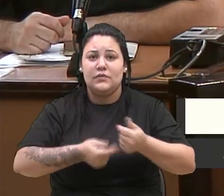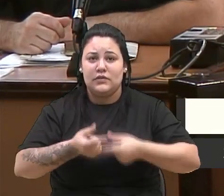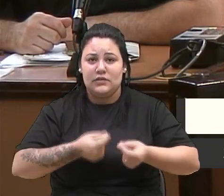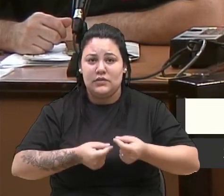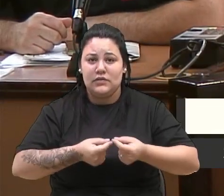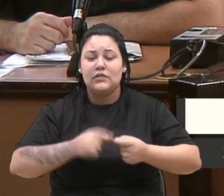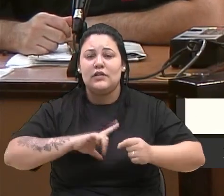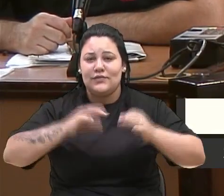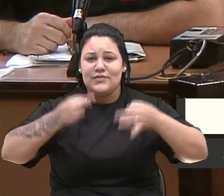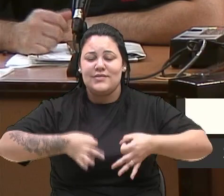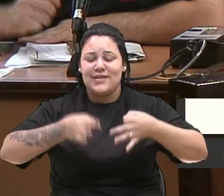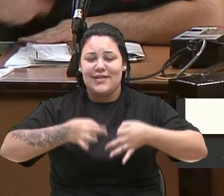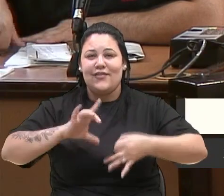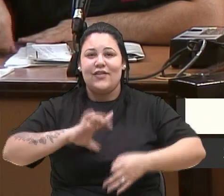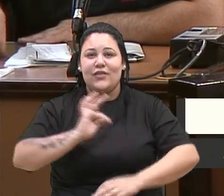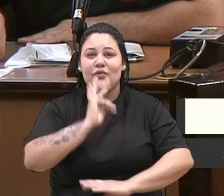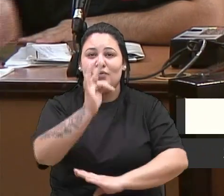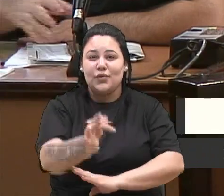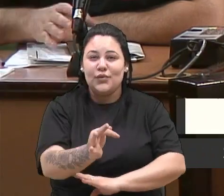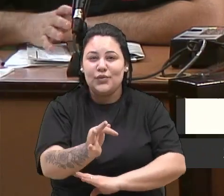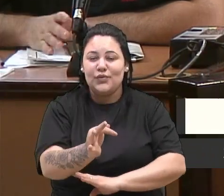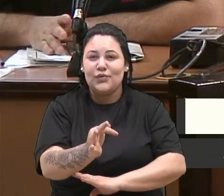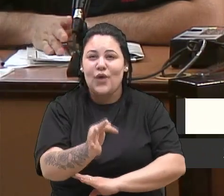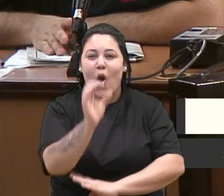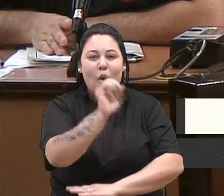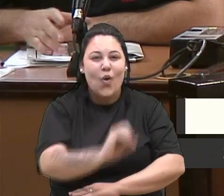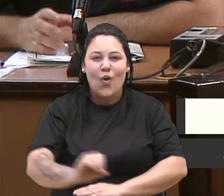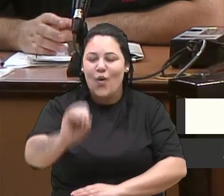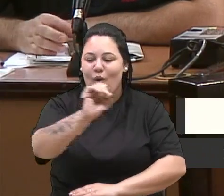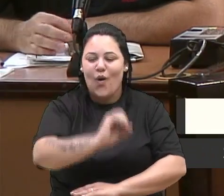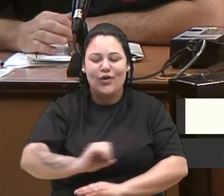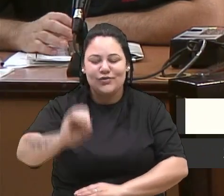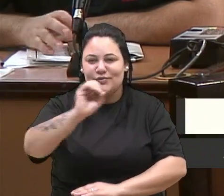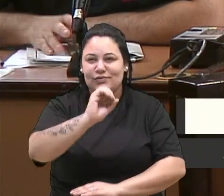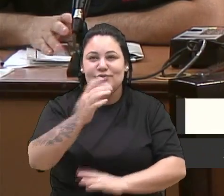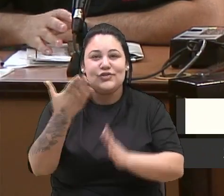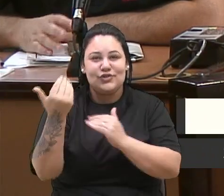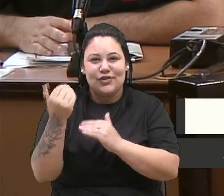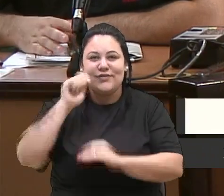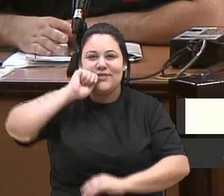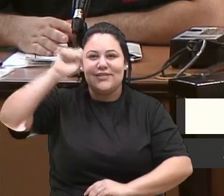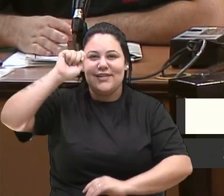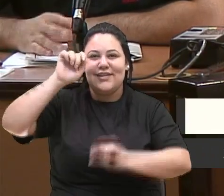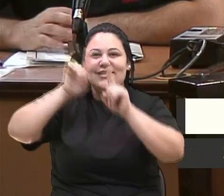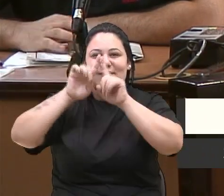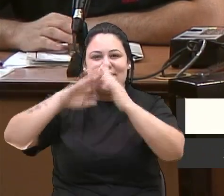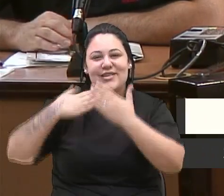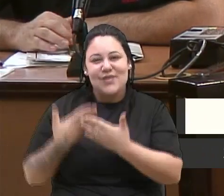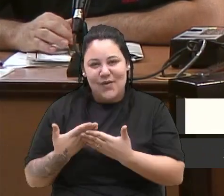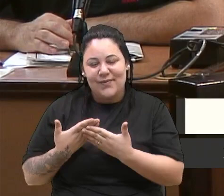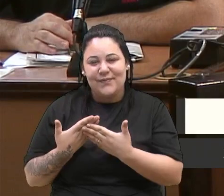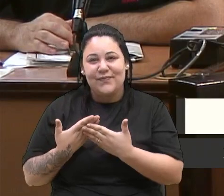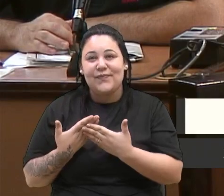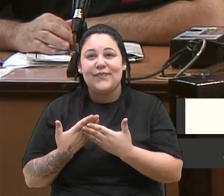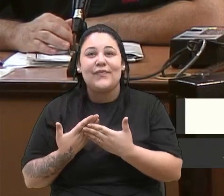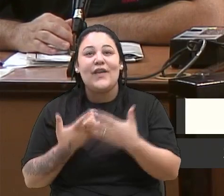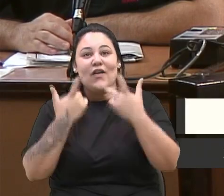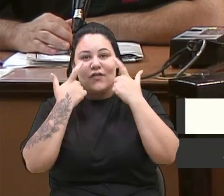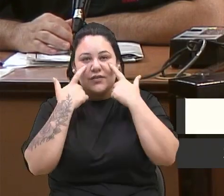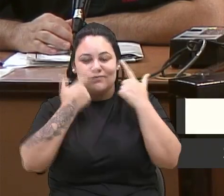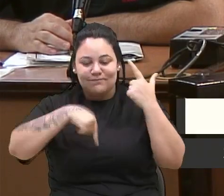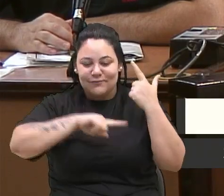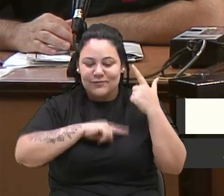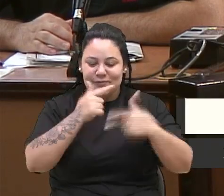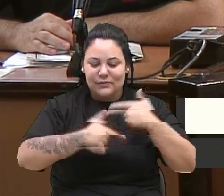certeza, nós teremos um futuro brilhante para essa gurizada do Tiradentes, haja visto que estamos agindo na